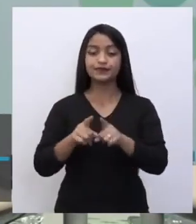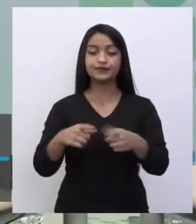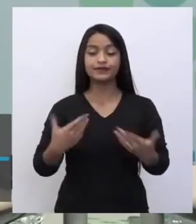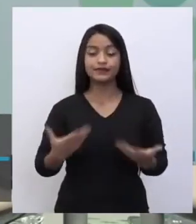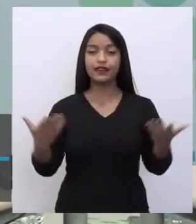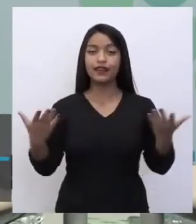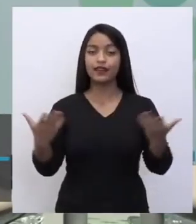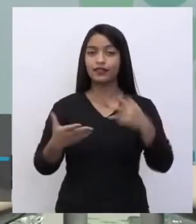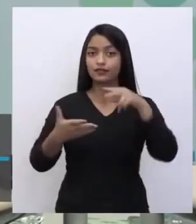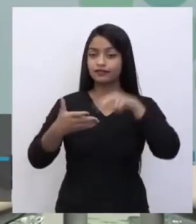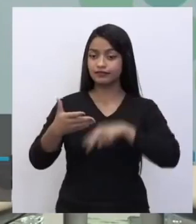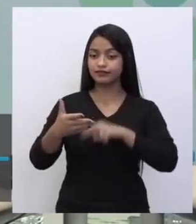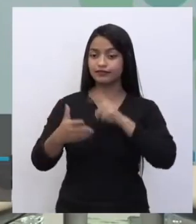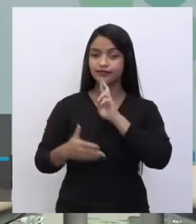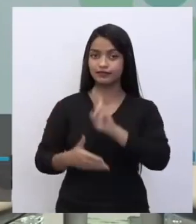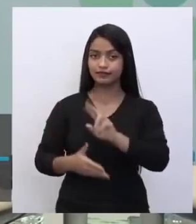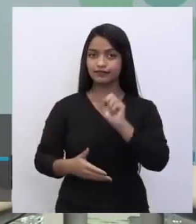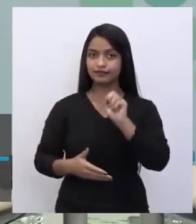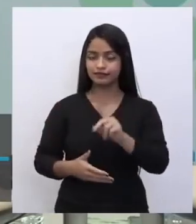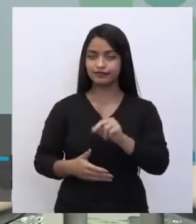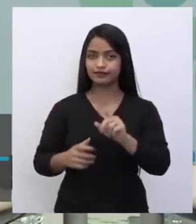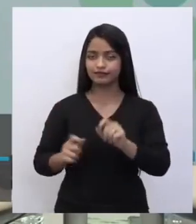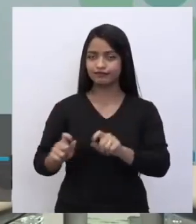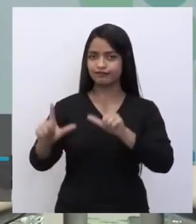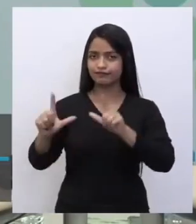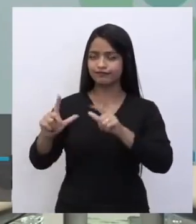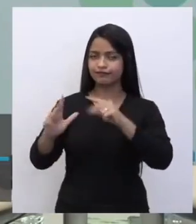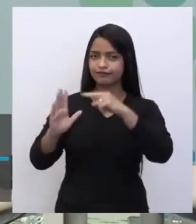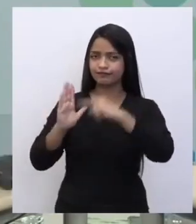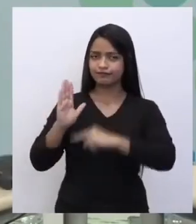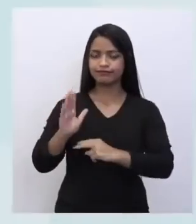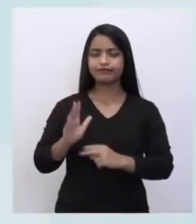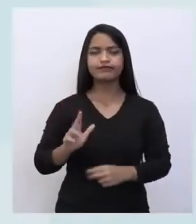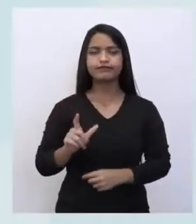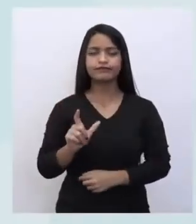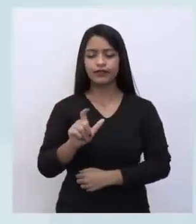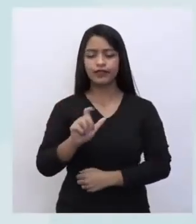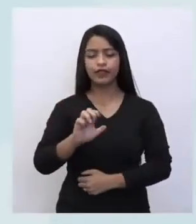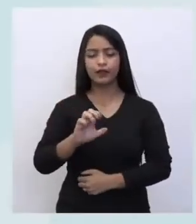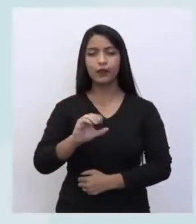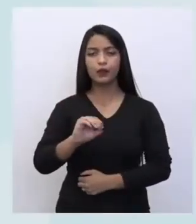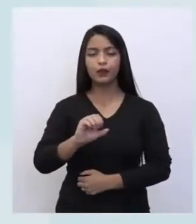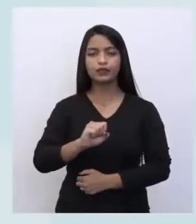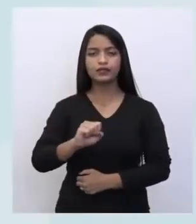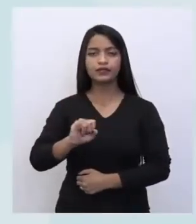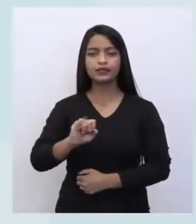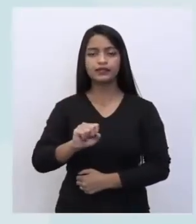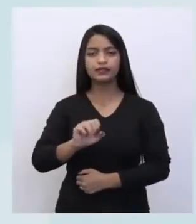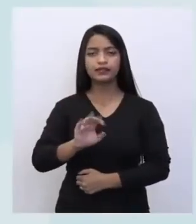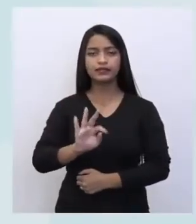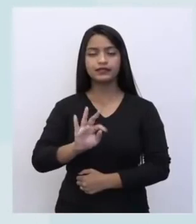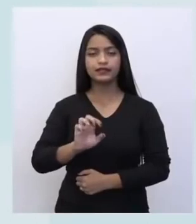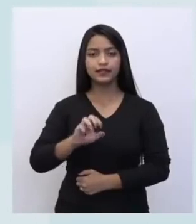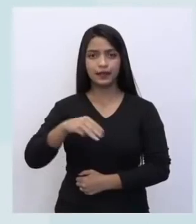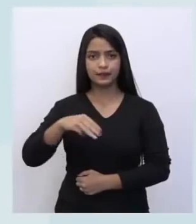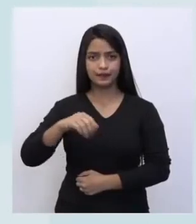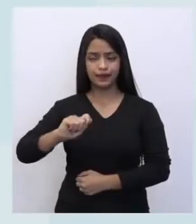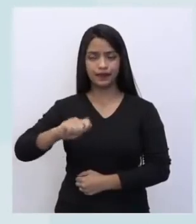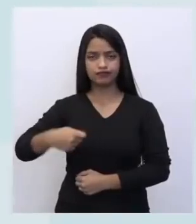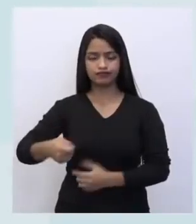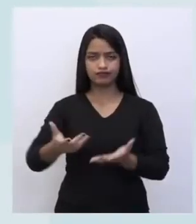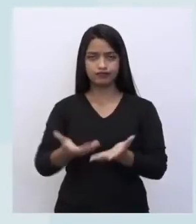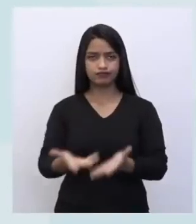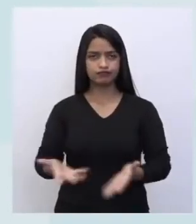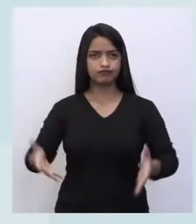para a devolutiva, né? Então, acompanhe na tela. Ecossistemas, né? A gente teve aquela pergunta, né? Qual a diferença aí entre